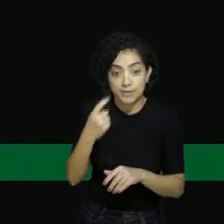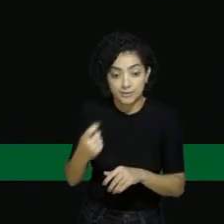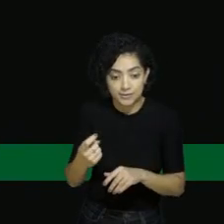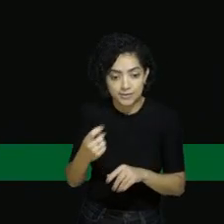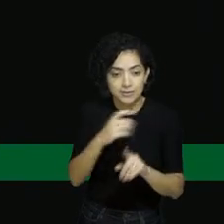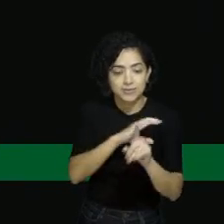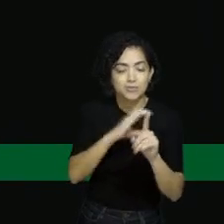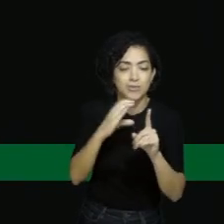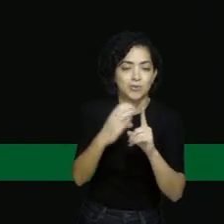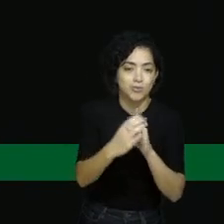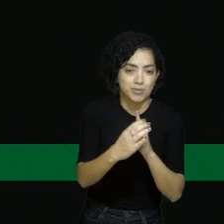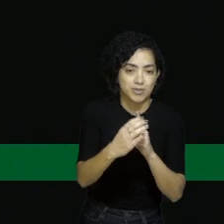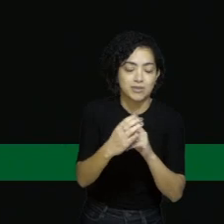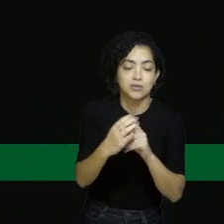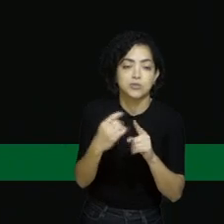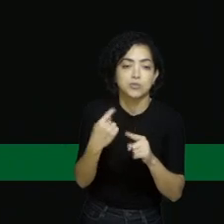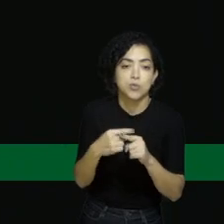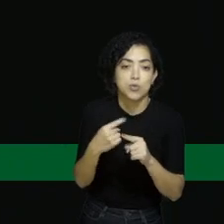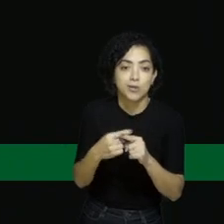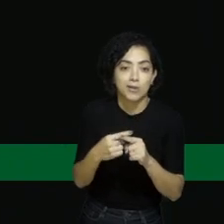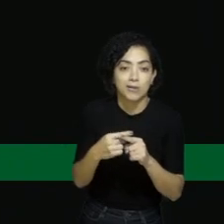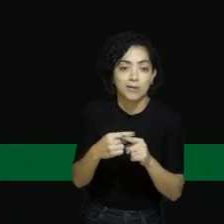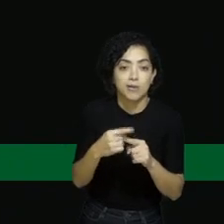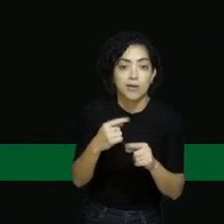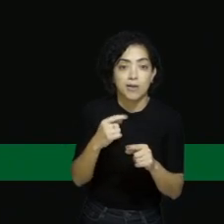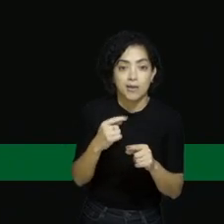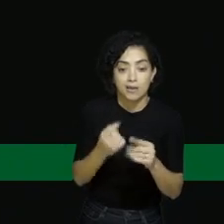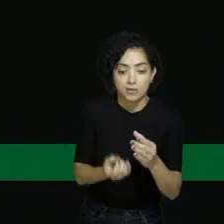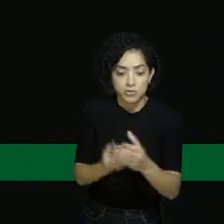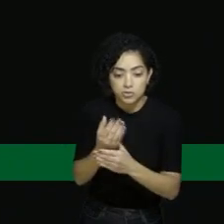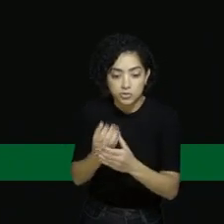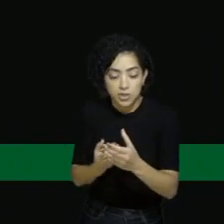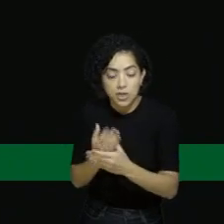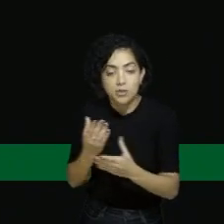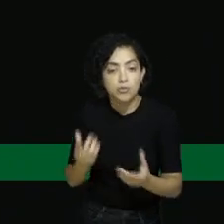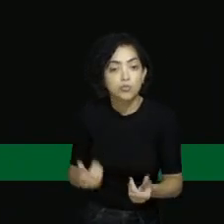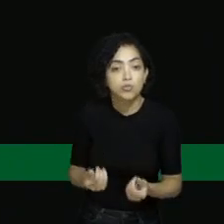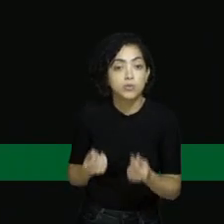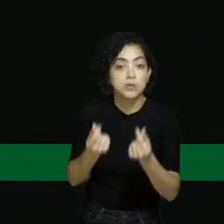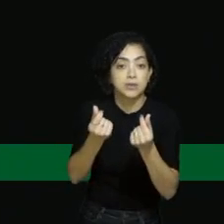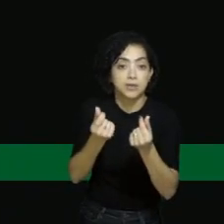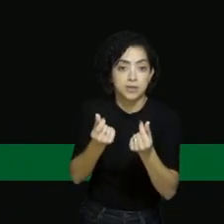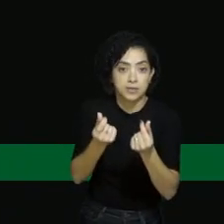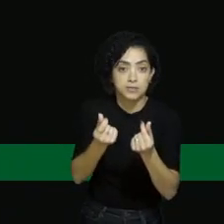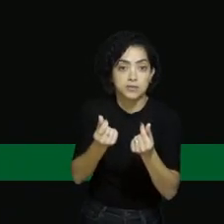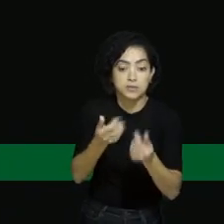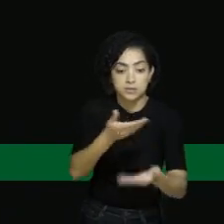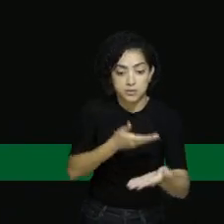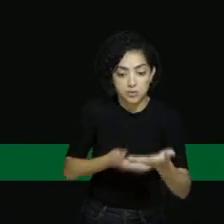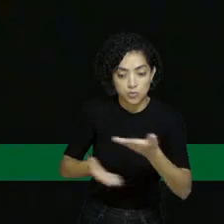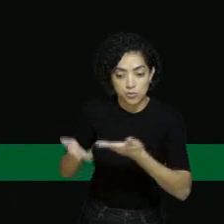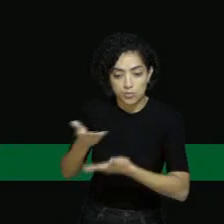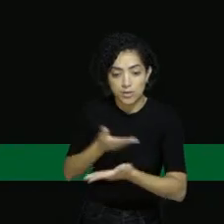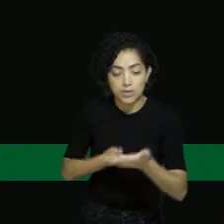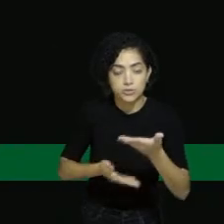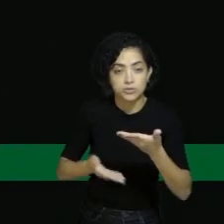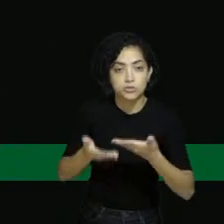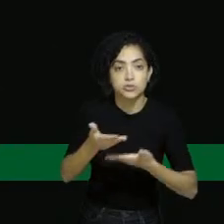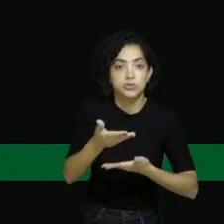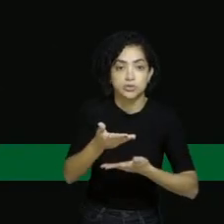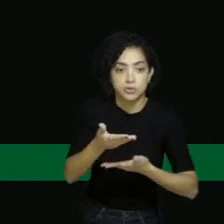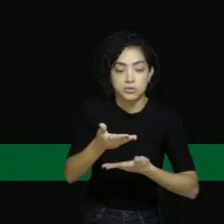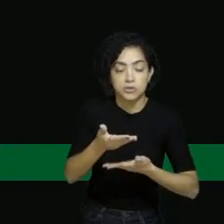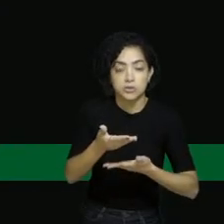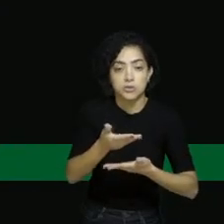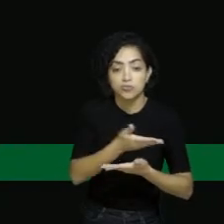comunidade, porque as cooperativas geram riquezas e compartilham com os próprios